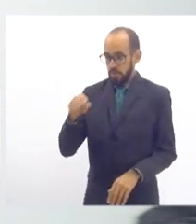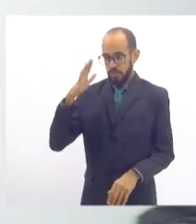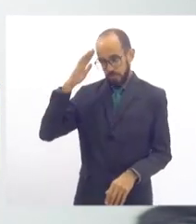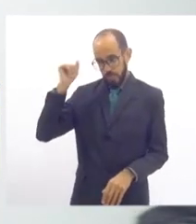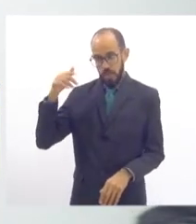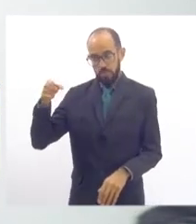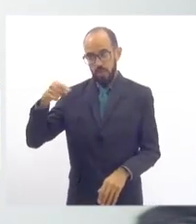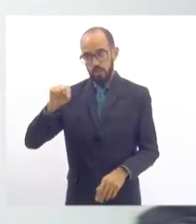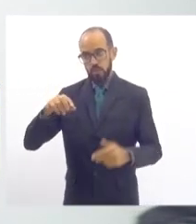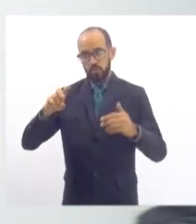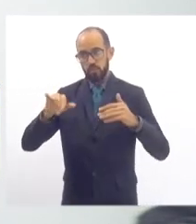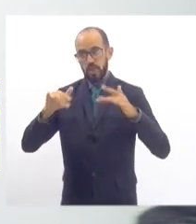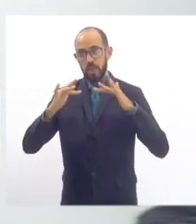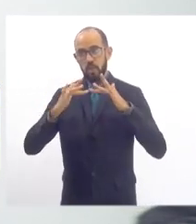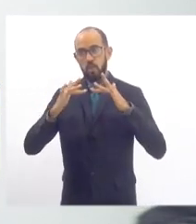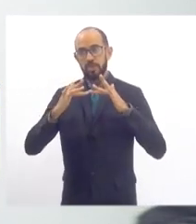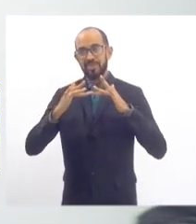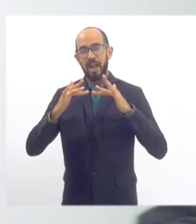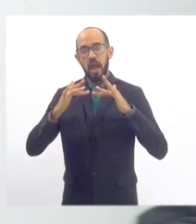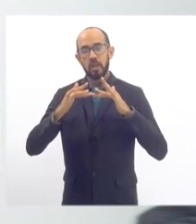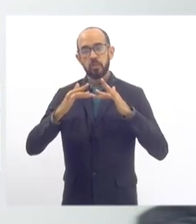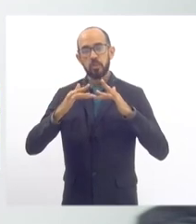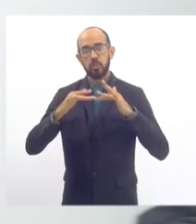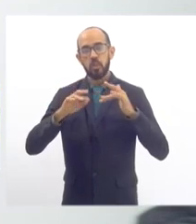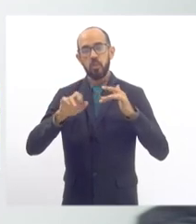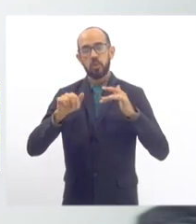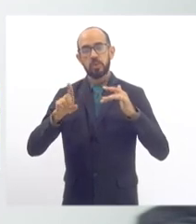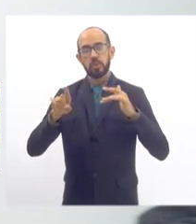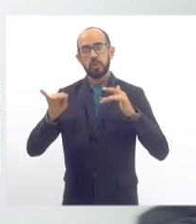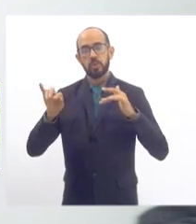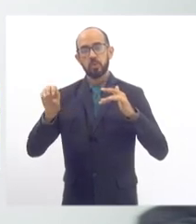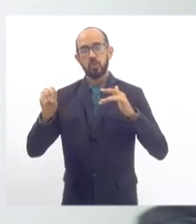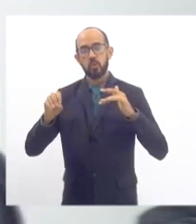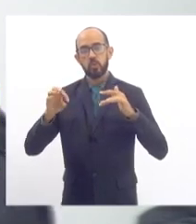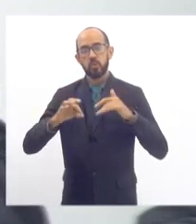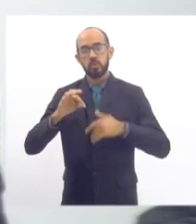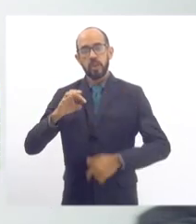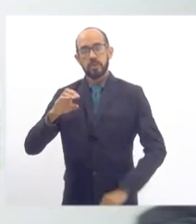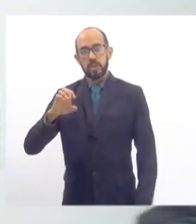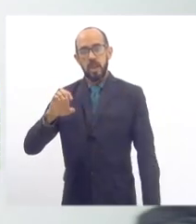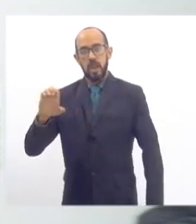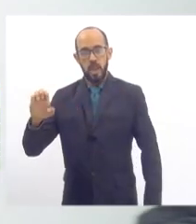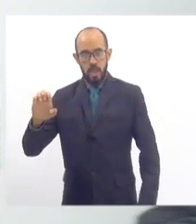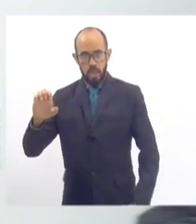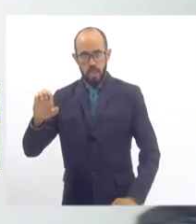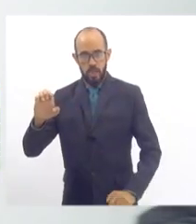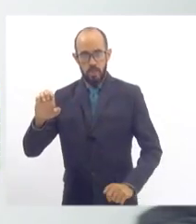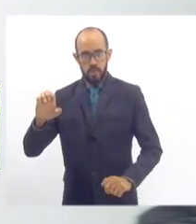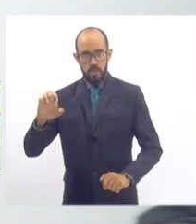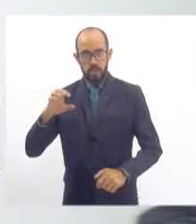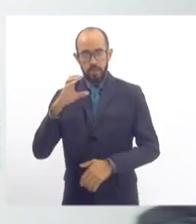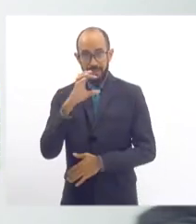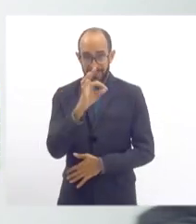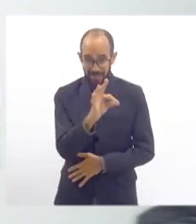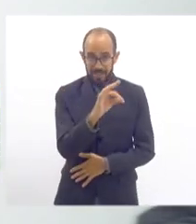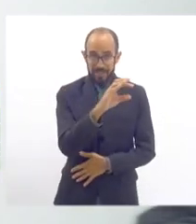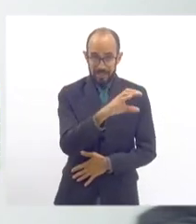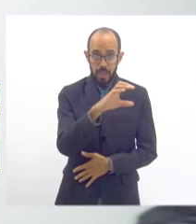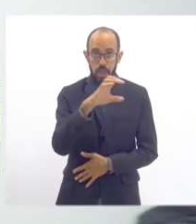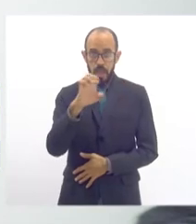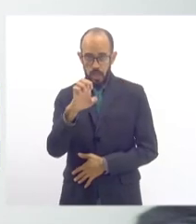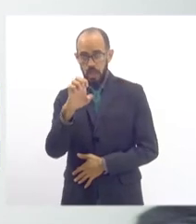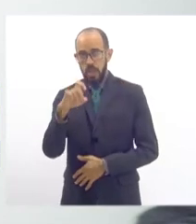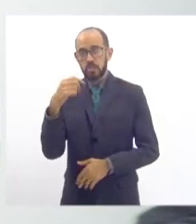contato com o presidente Henrique Figueira, do Tribunal de Justiça do Estado. A gente acha que é preciso entender melhor esse processo de decretação